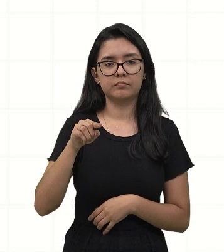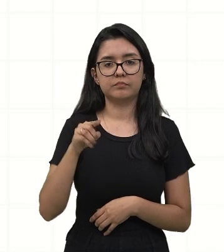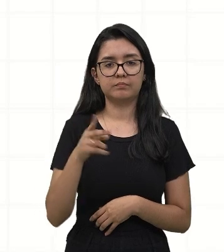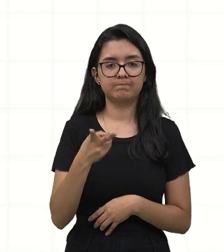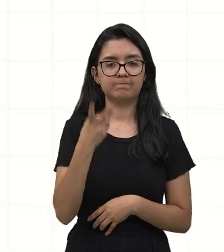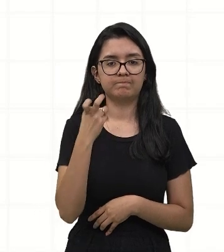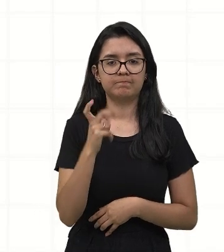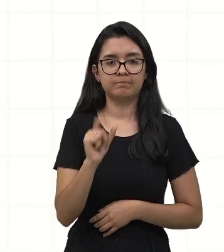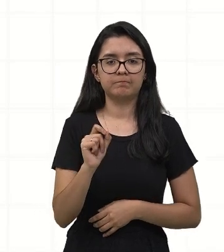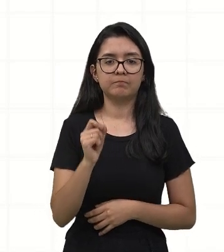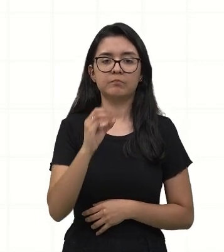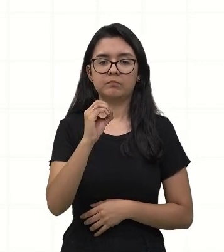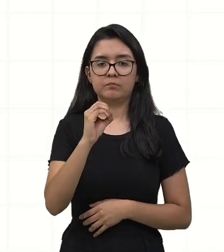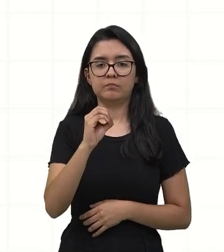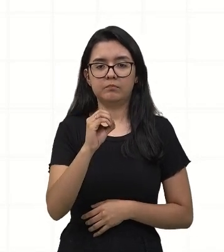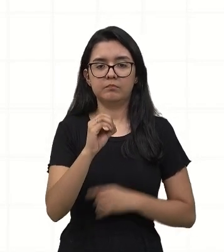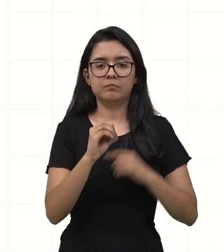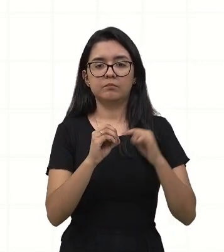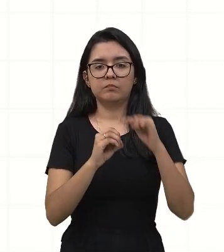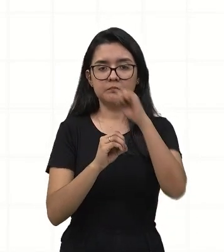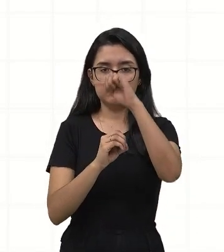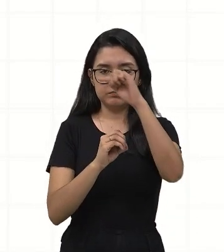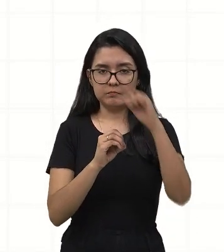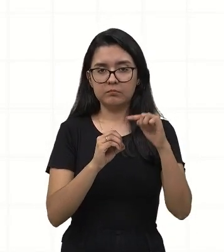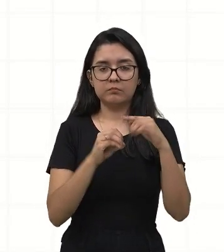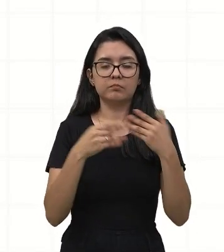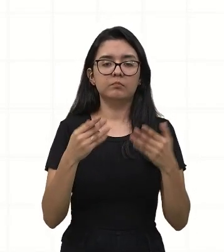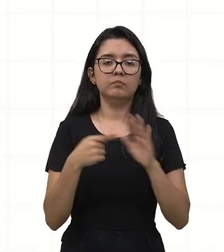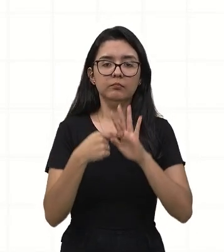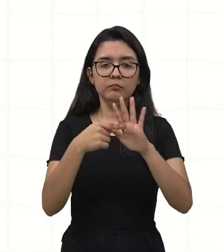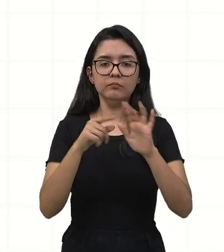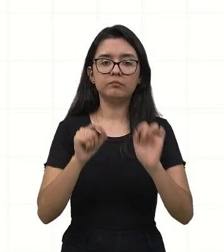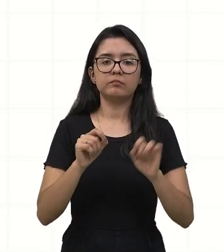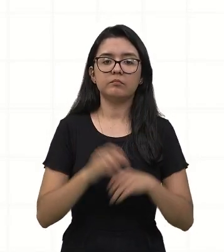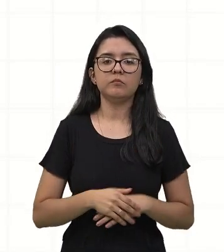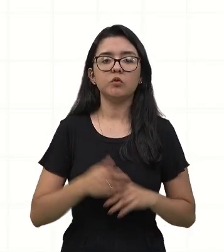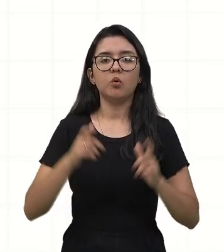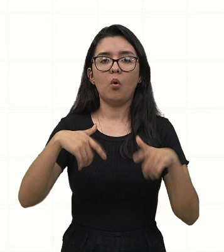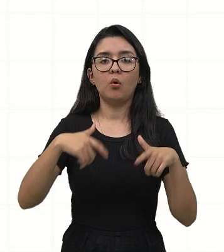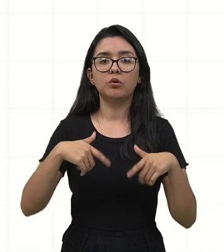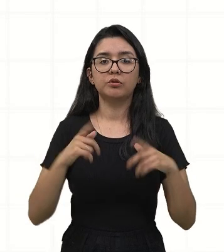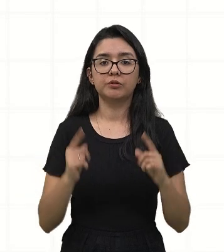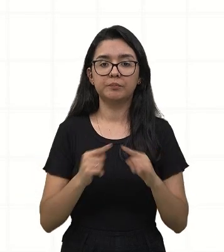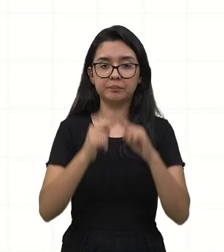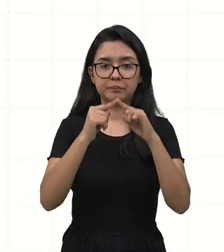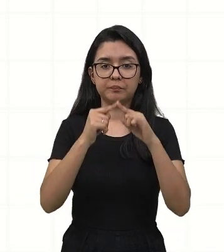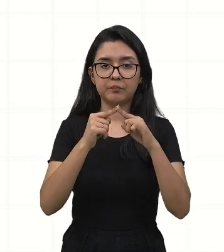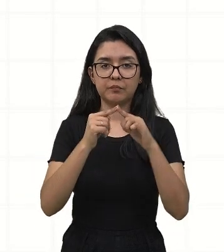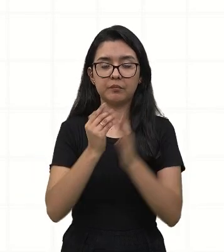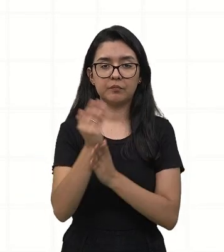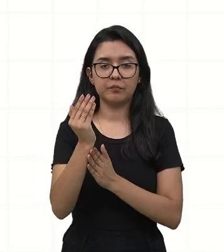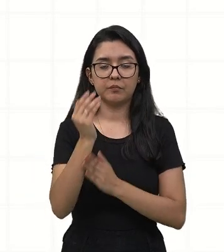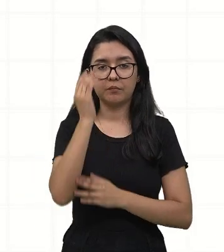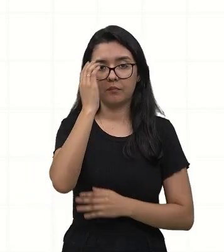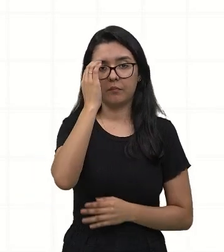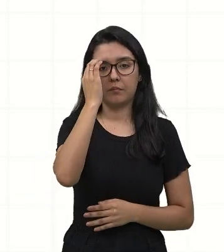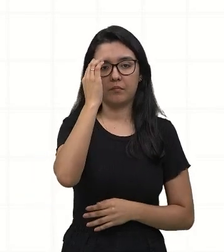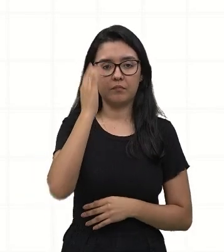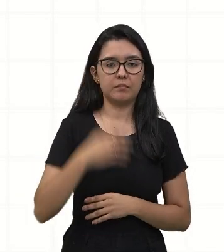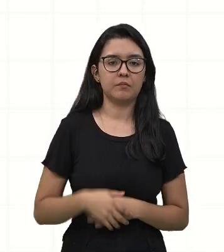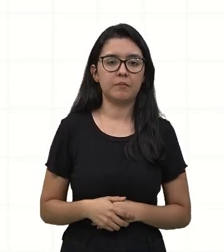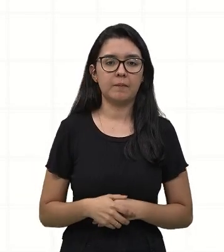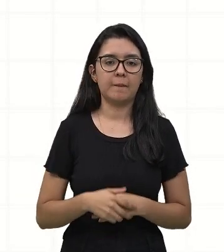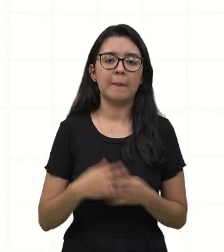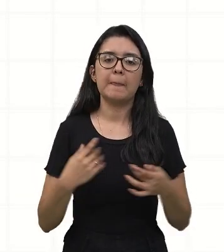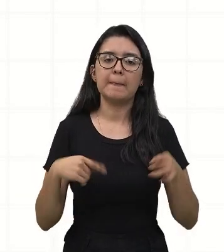O acento circunflexo bem aqui, ó, tá bom? Ele indica exatamente onde é a origem, tá legal? E aí, pessoal, tem mais